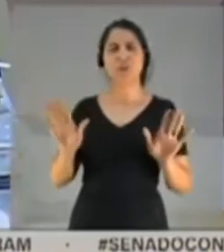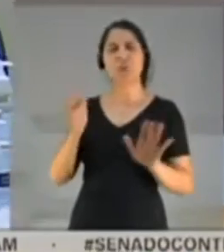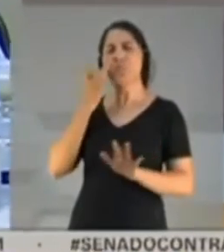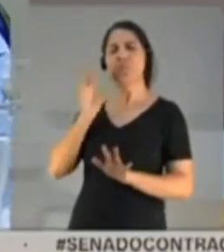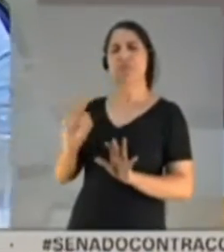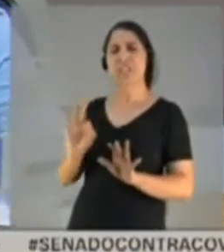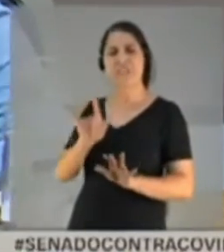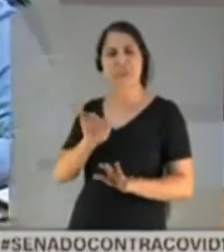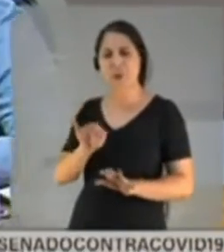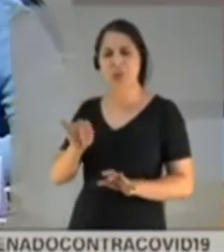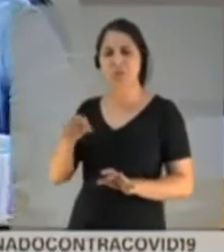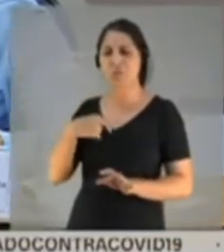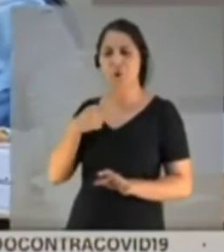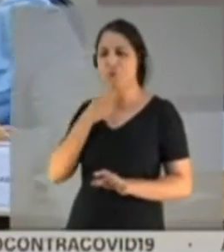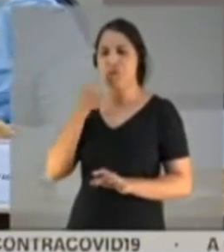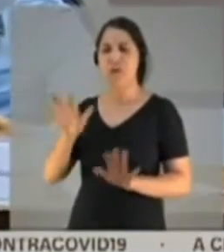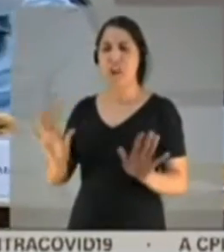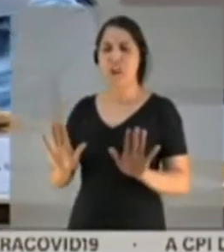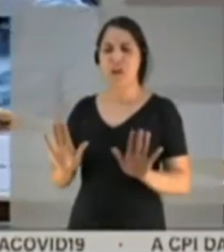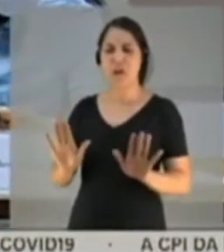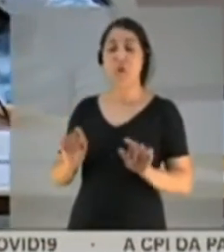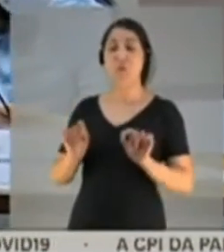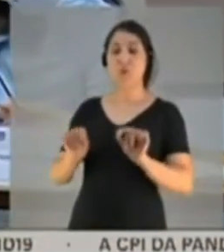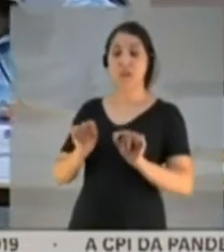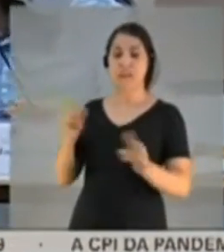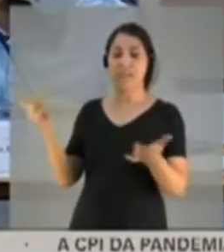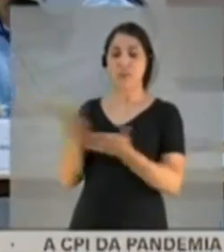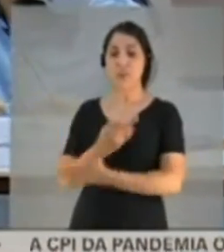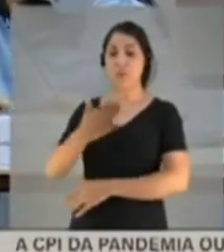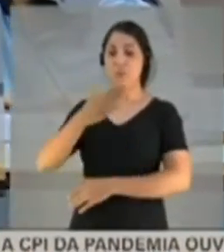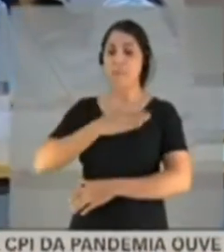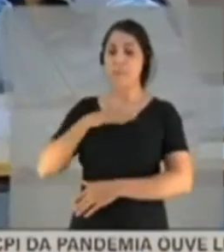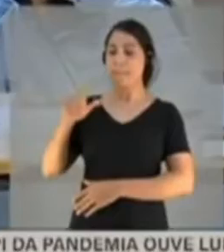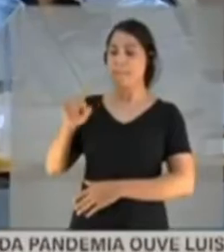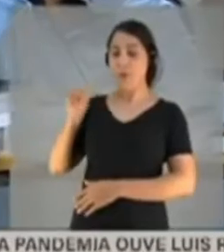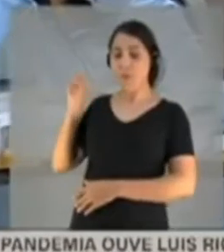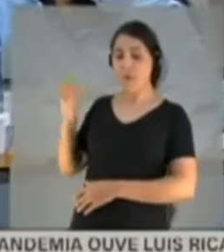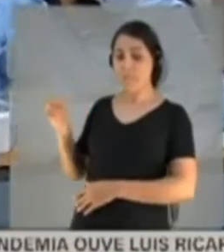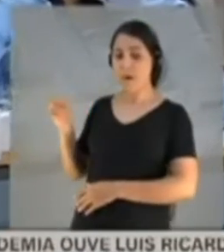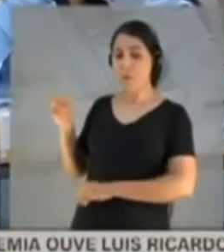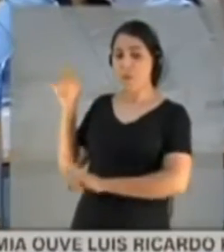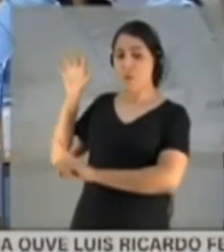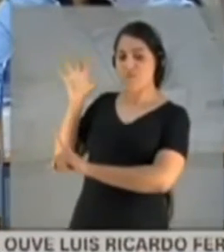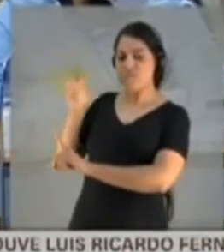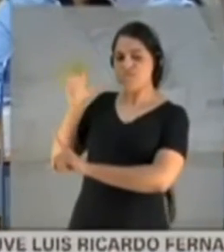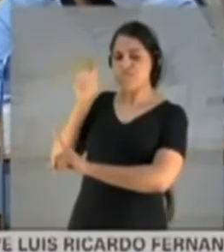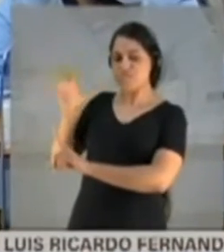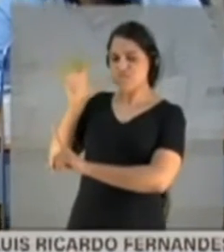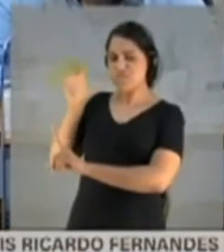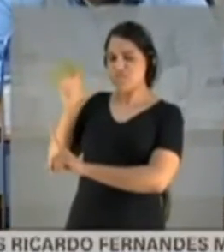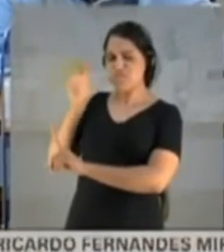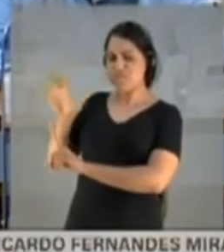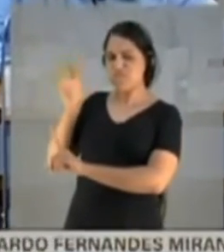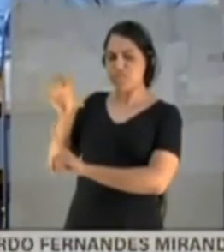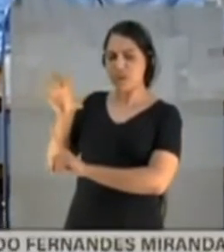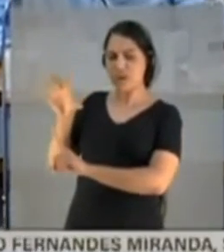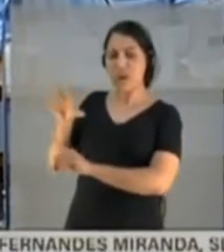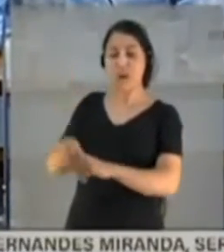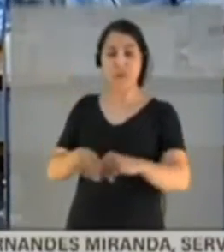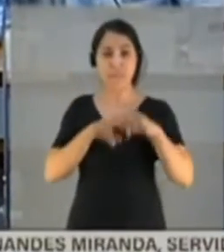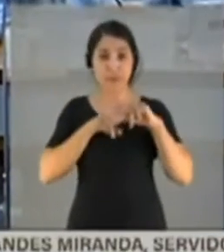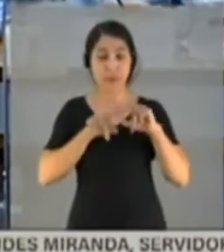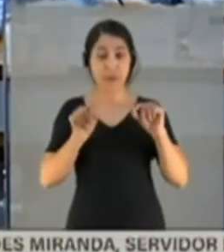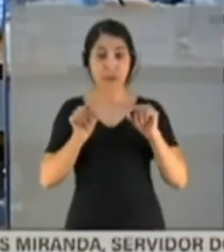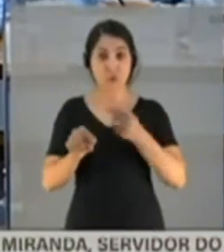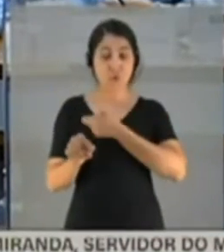coisa... Falei que as pressões que o meu irmão estava levando para assinar uma invoice, que o governo fala com muita tranquilidade, quando fala o